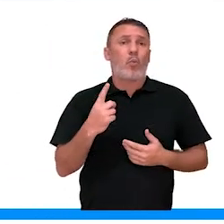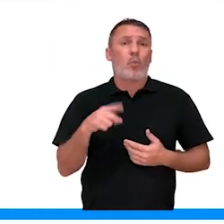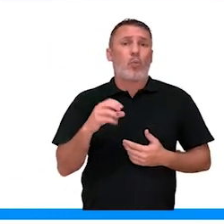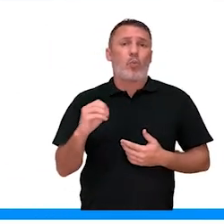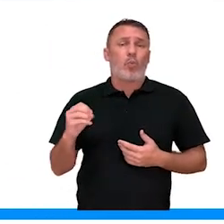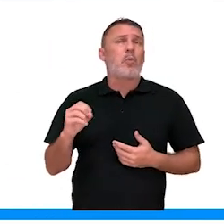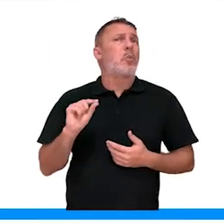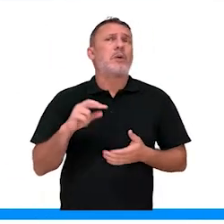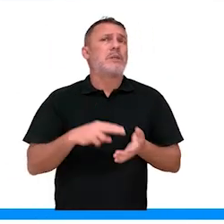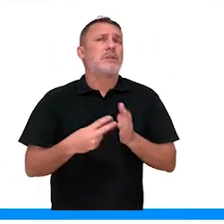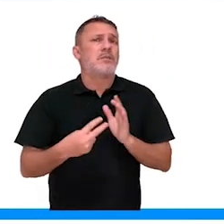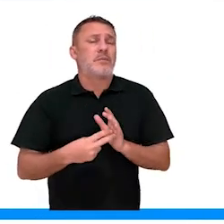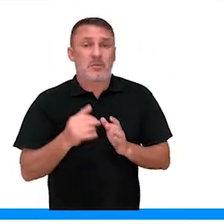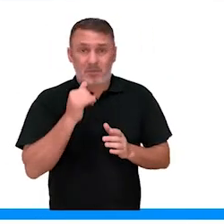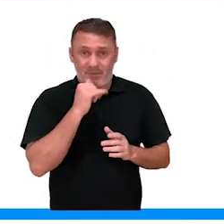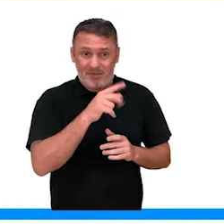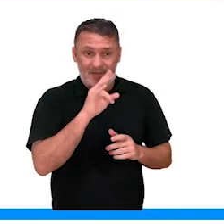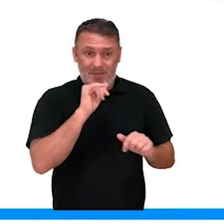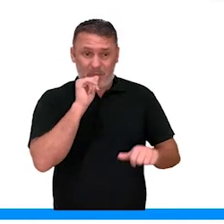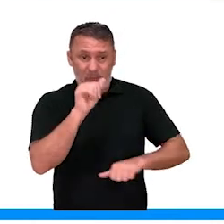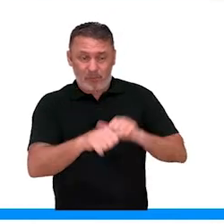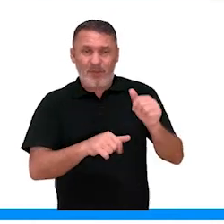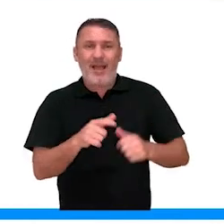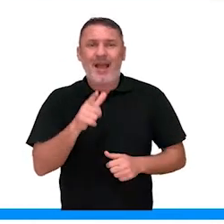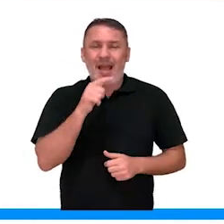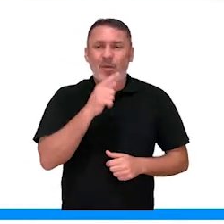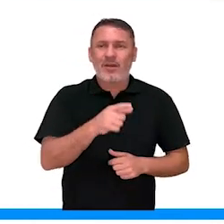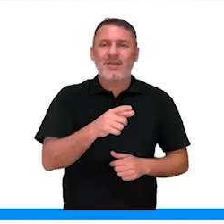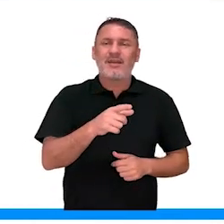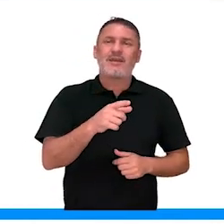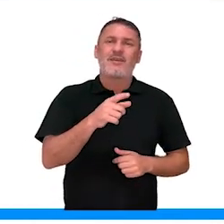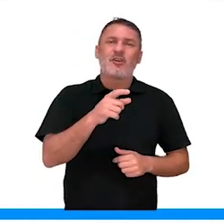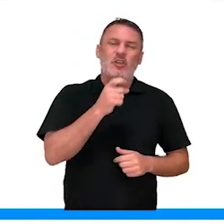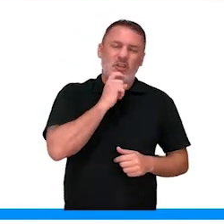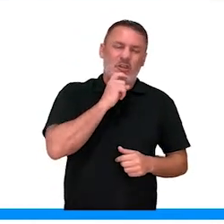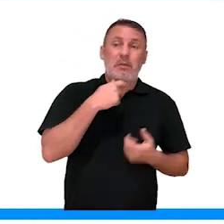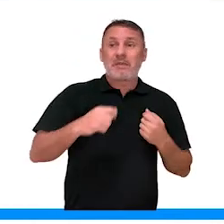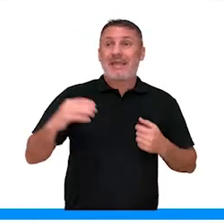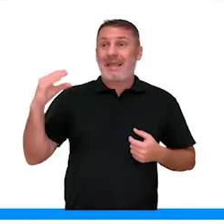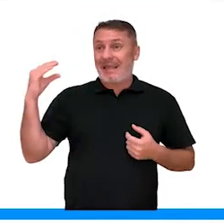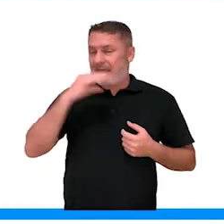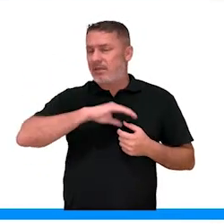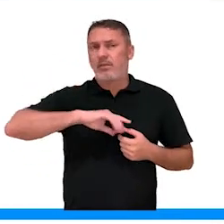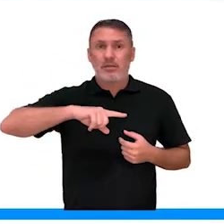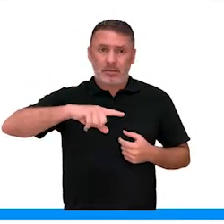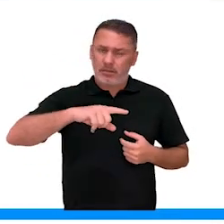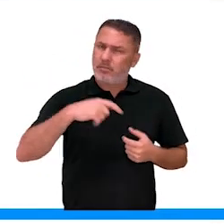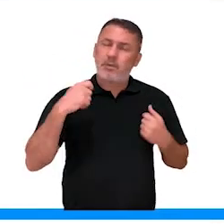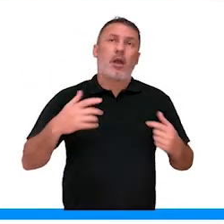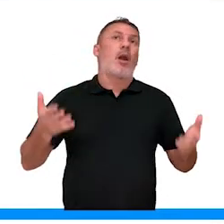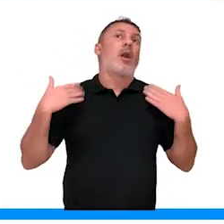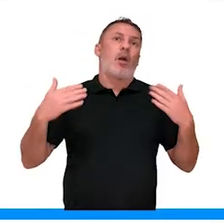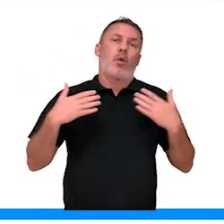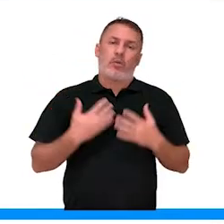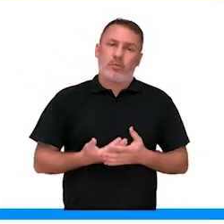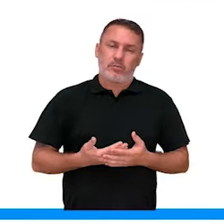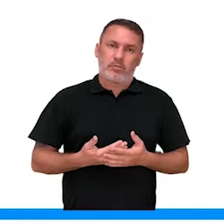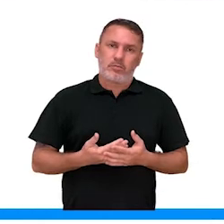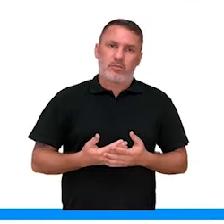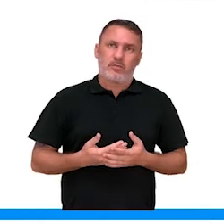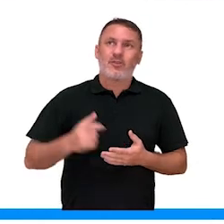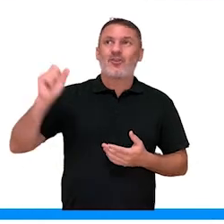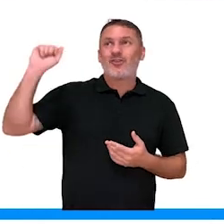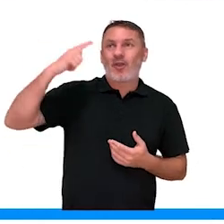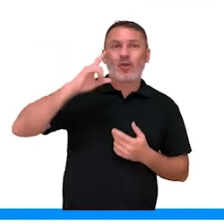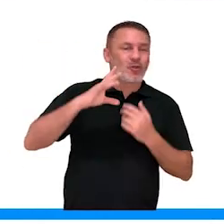1. Ou seja, para a gente alterar a temperatura da água, é necessário uma grande quantidade de calor.